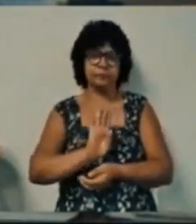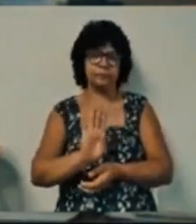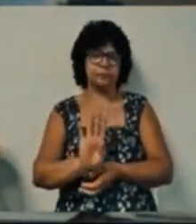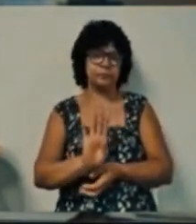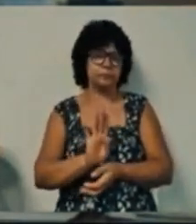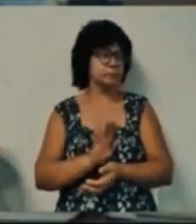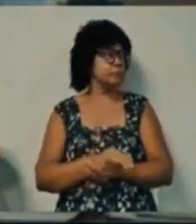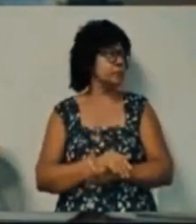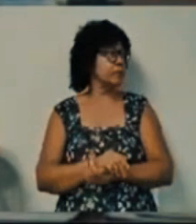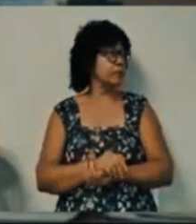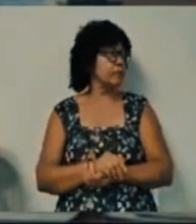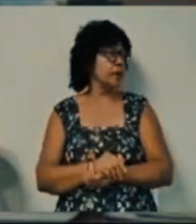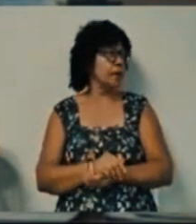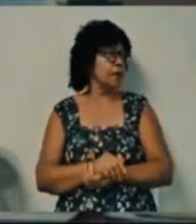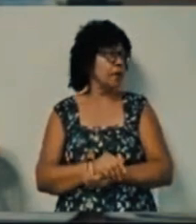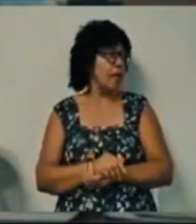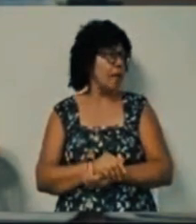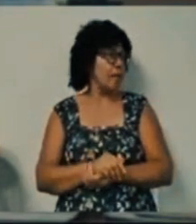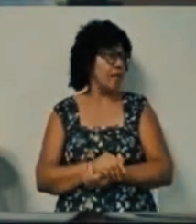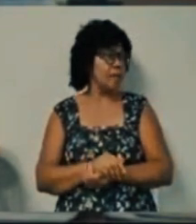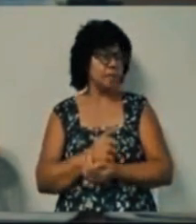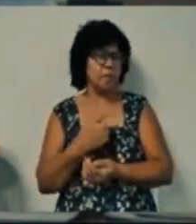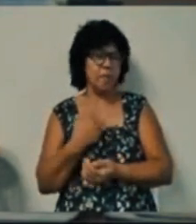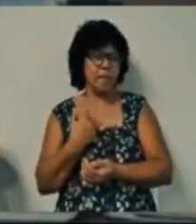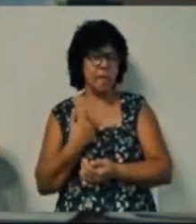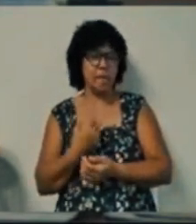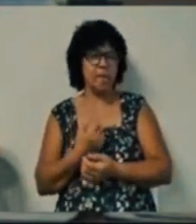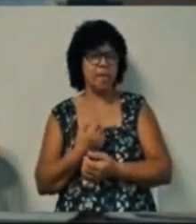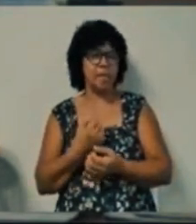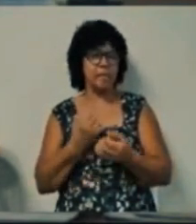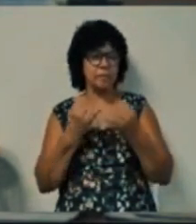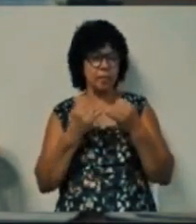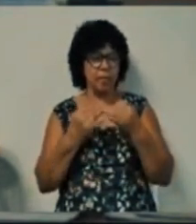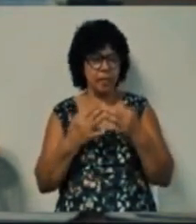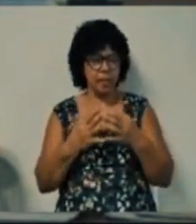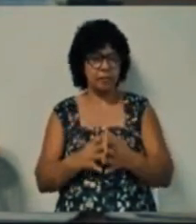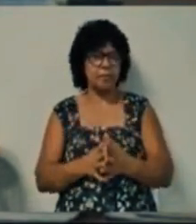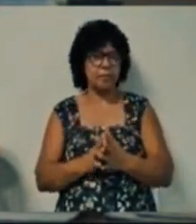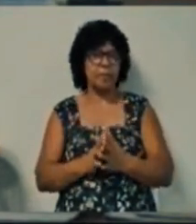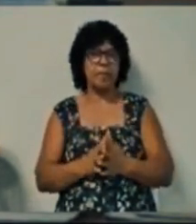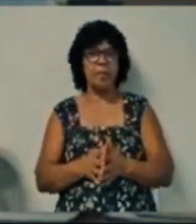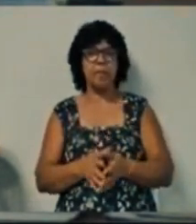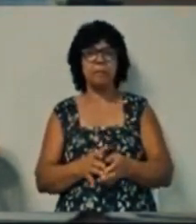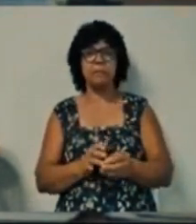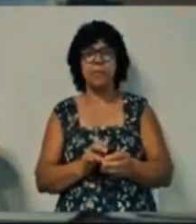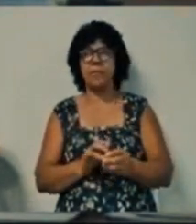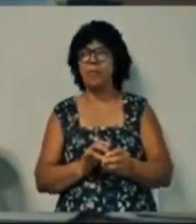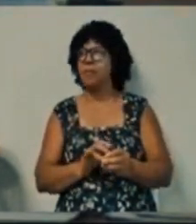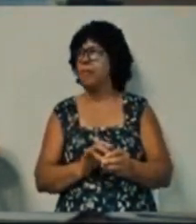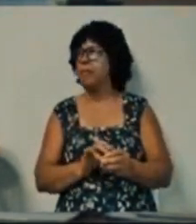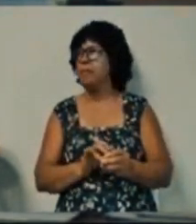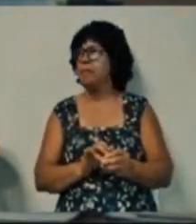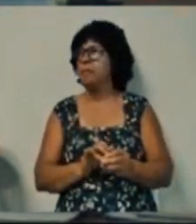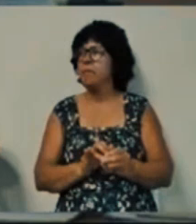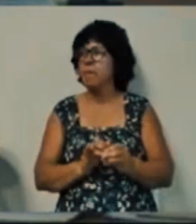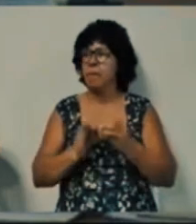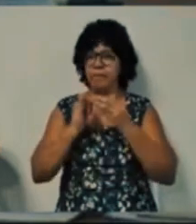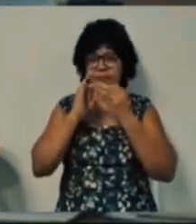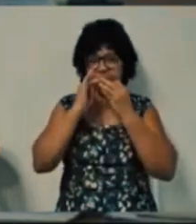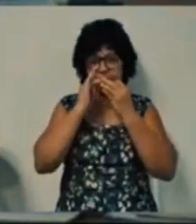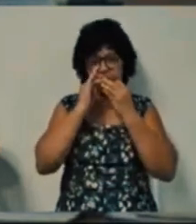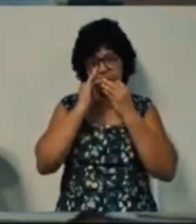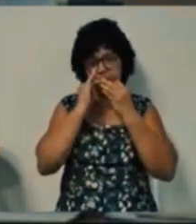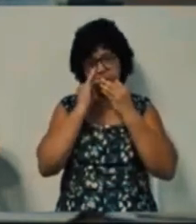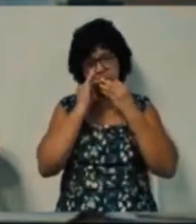acabamos de ler, nós percebemos que o Senhor, já desde a eternidade,